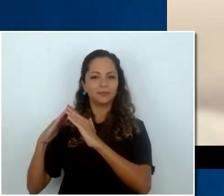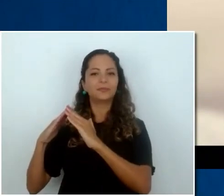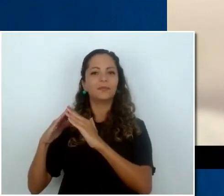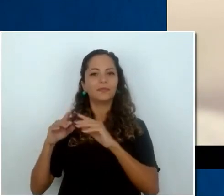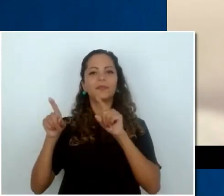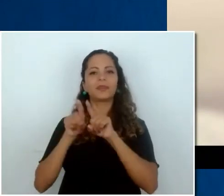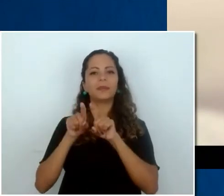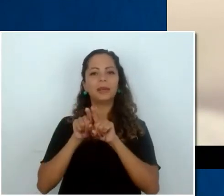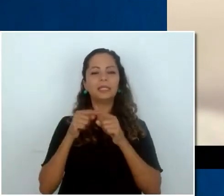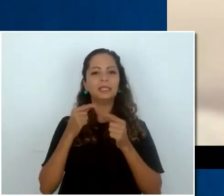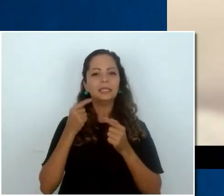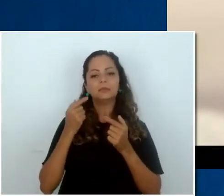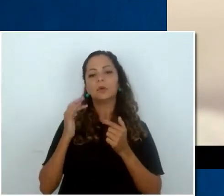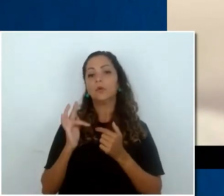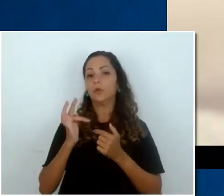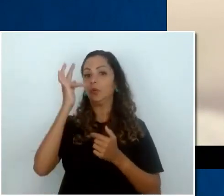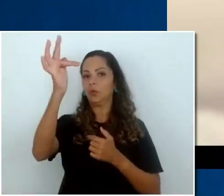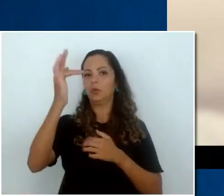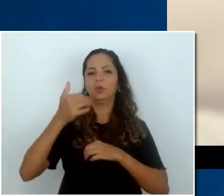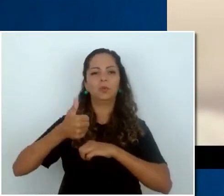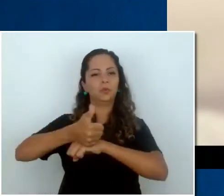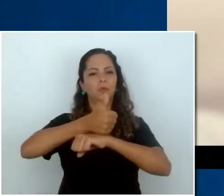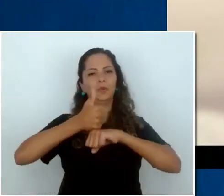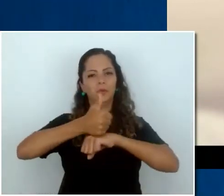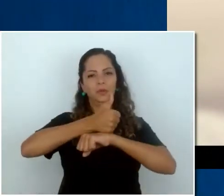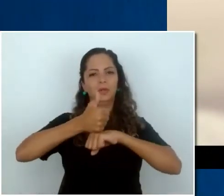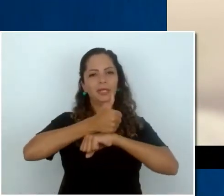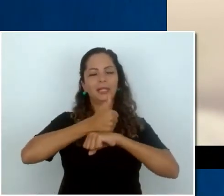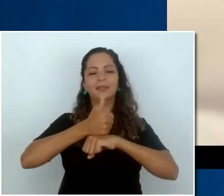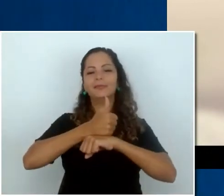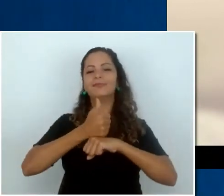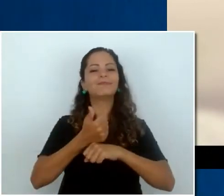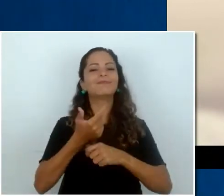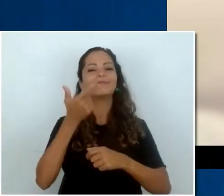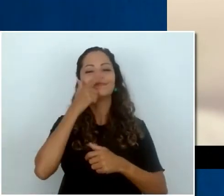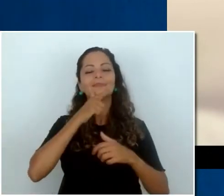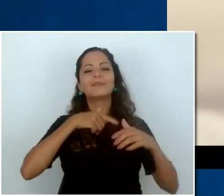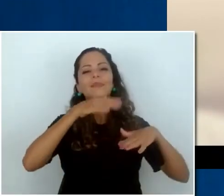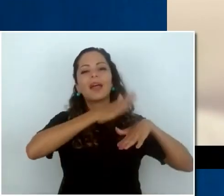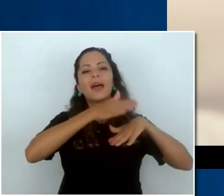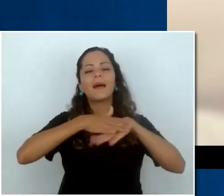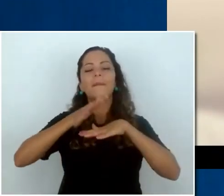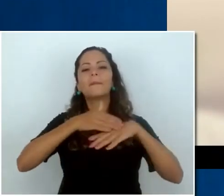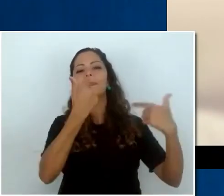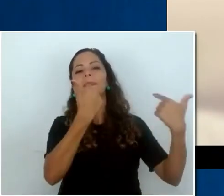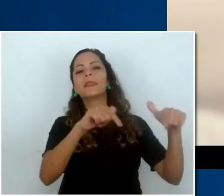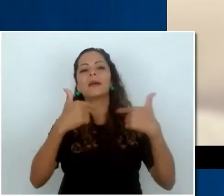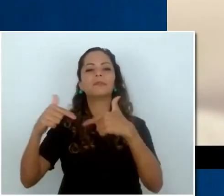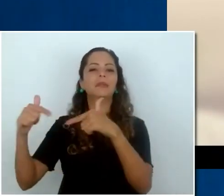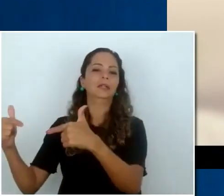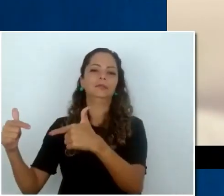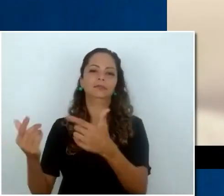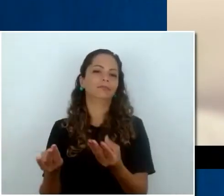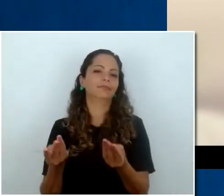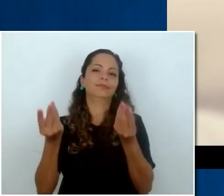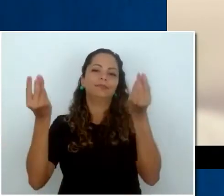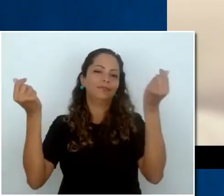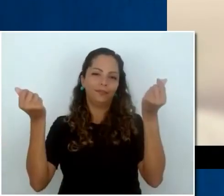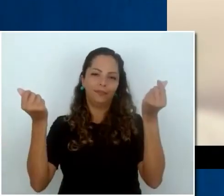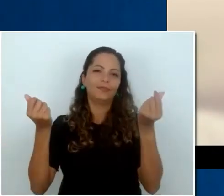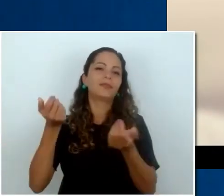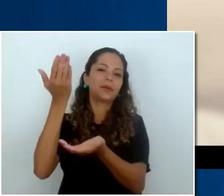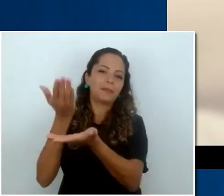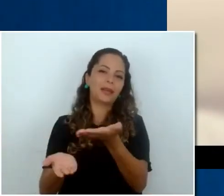quando for adulta, ou de adolescentes ou de adultos, né, isso leva a um impacto econômico por ano de